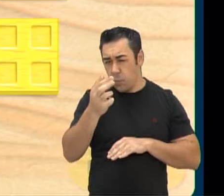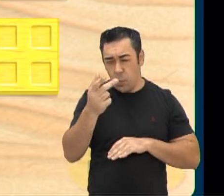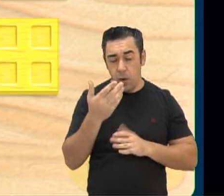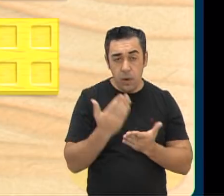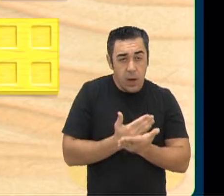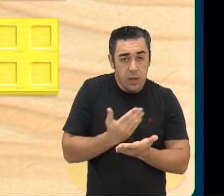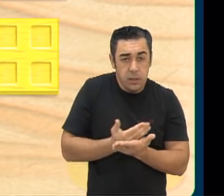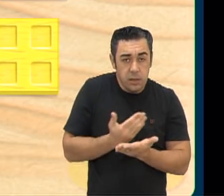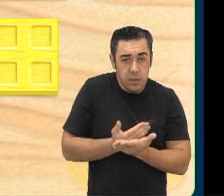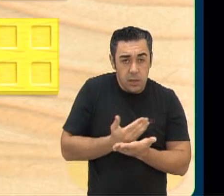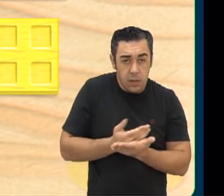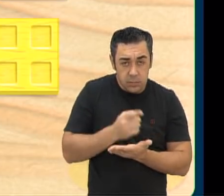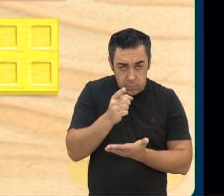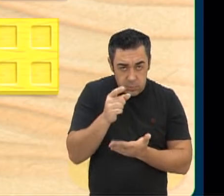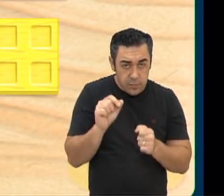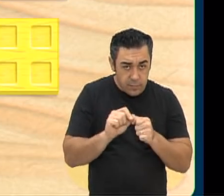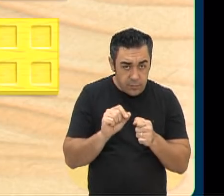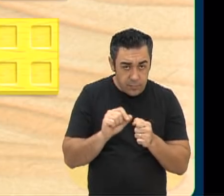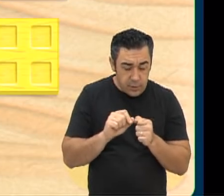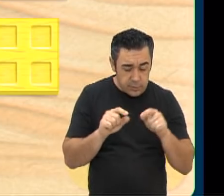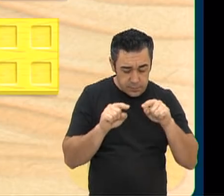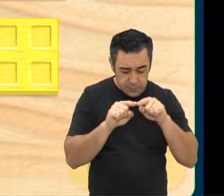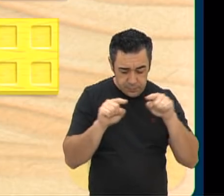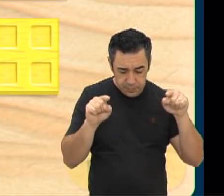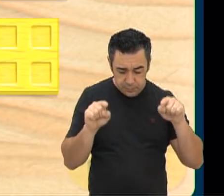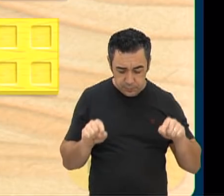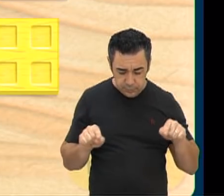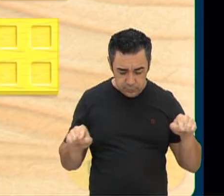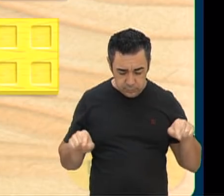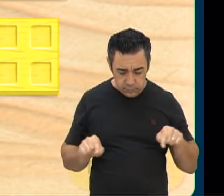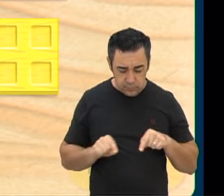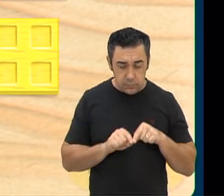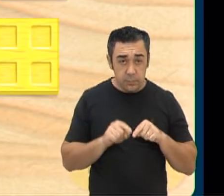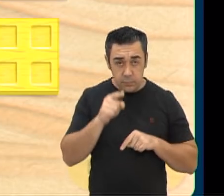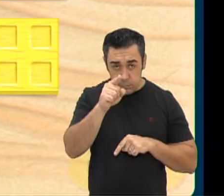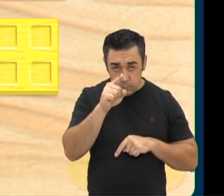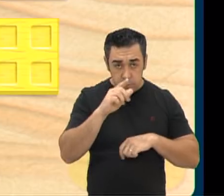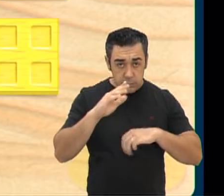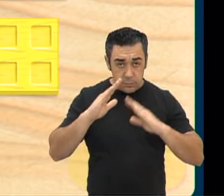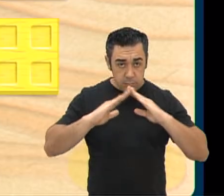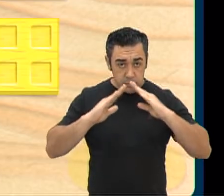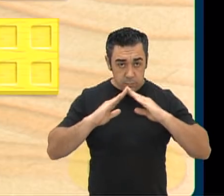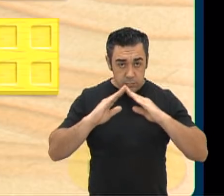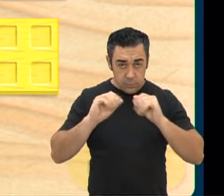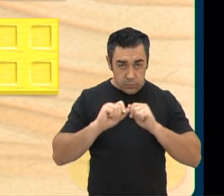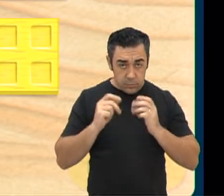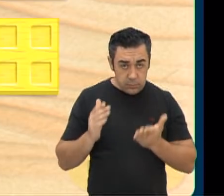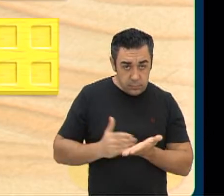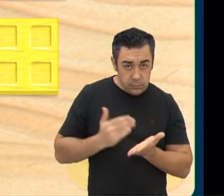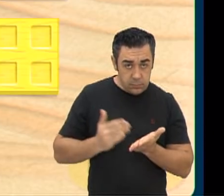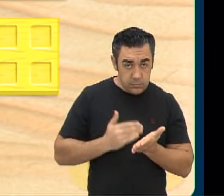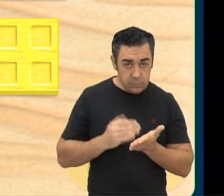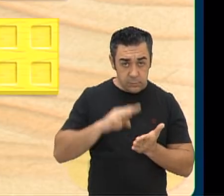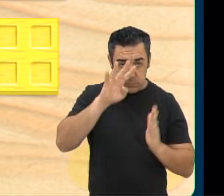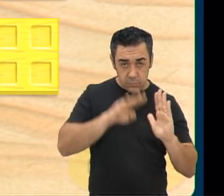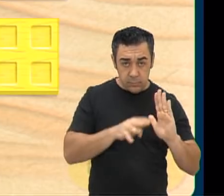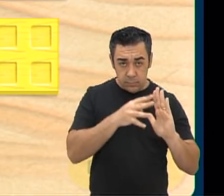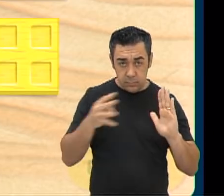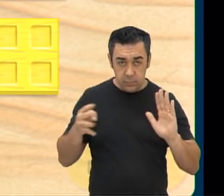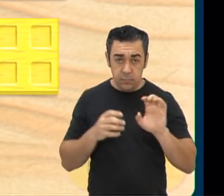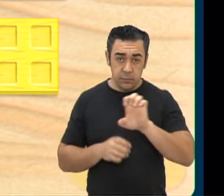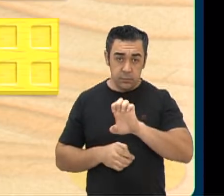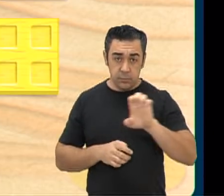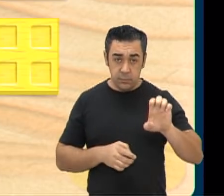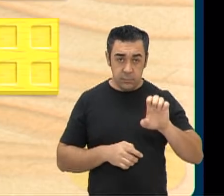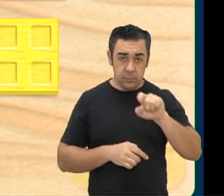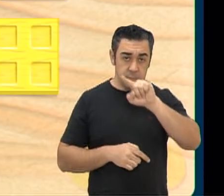vão fazer o desenho dos quadriculados na folha, quem tem o caderno quadriculado utiliza ele. Do lado esquerdo,